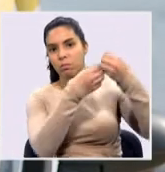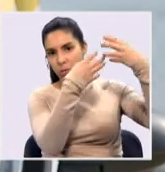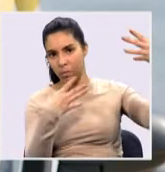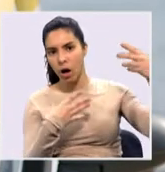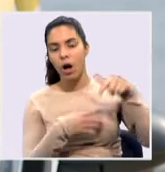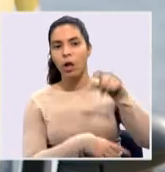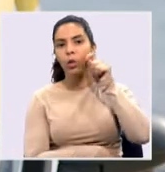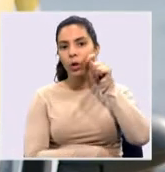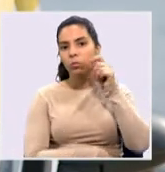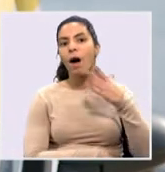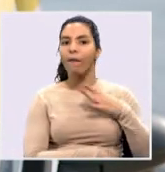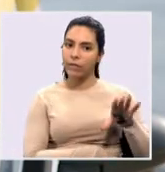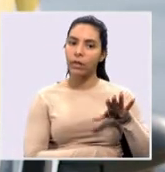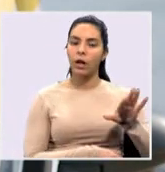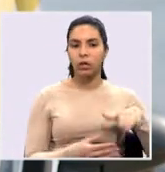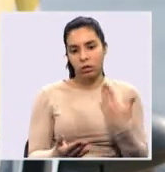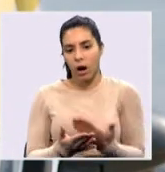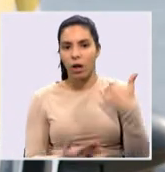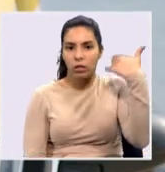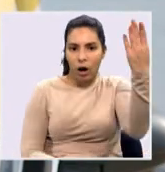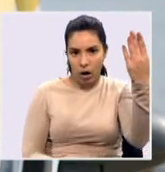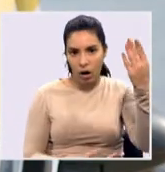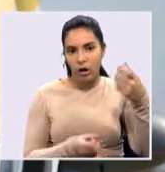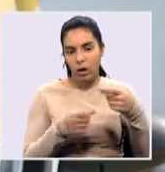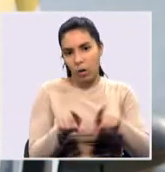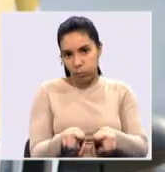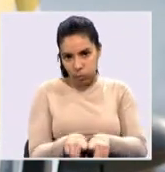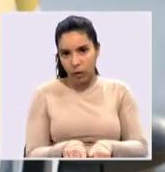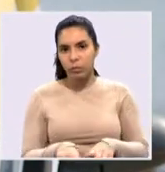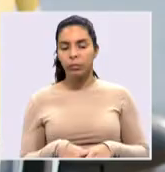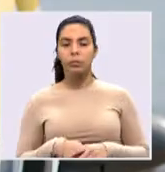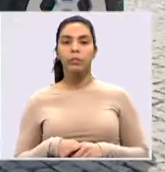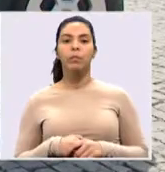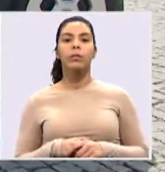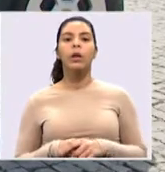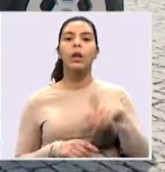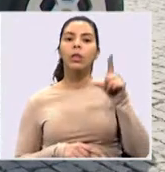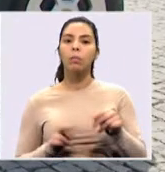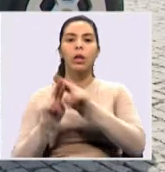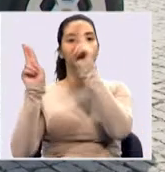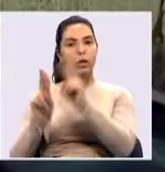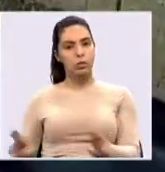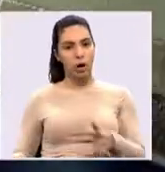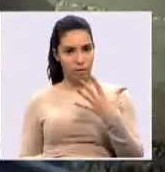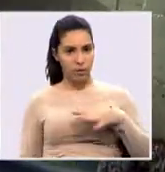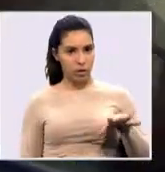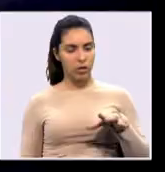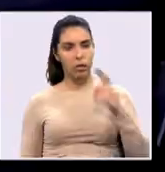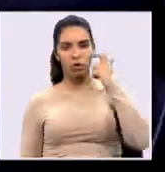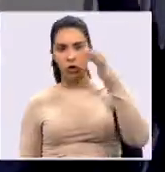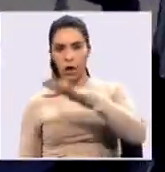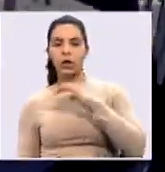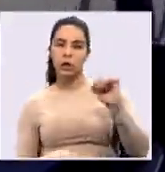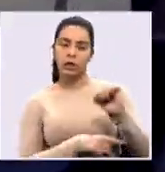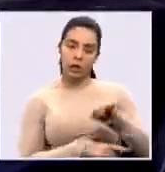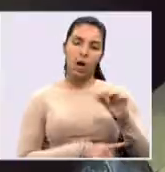também podemos ter uma oferta bem composta e a responder às necessidades. Mas falou também da internacionalização.